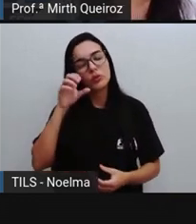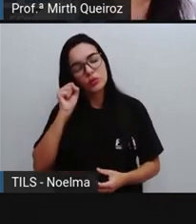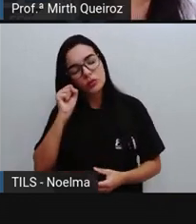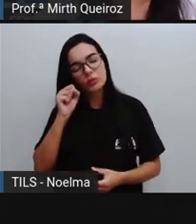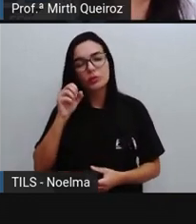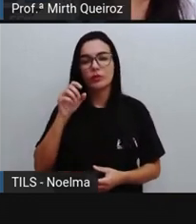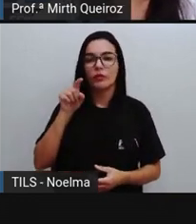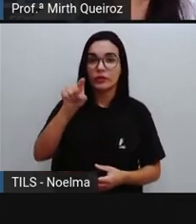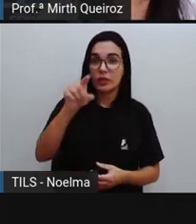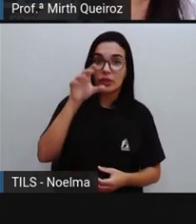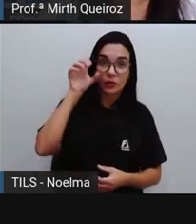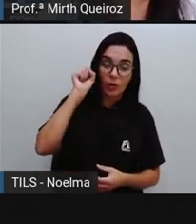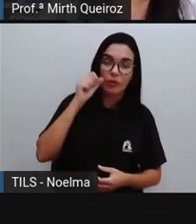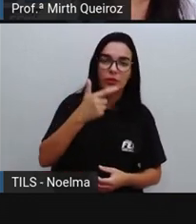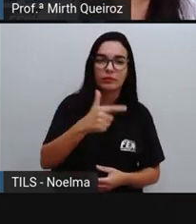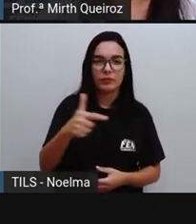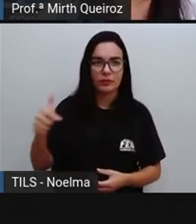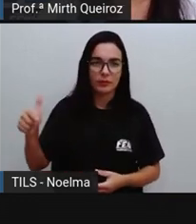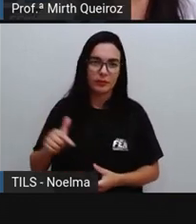etc.